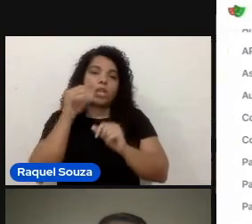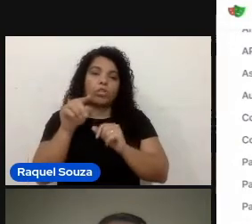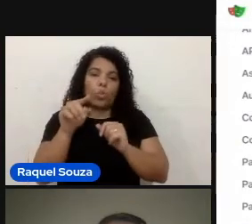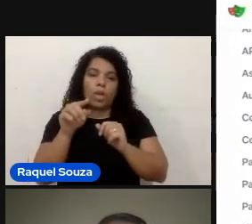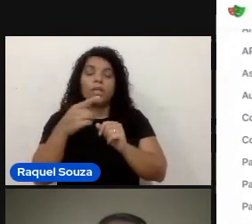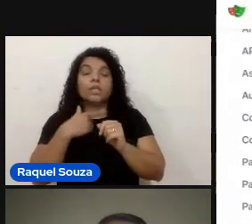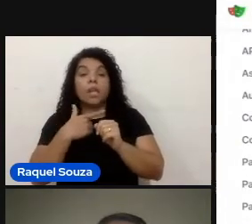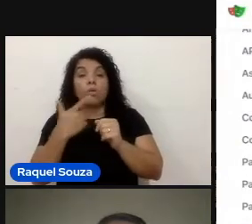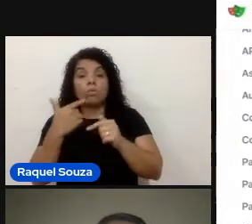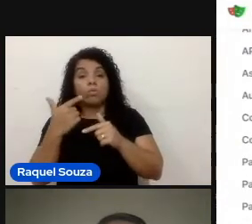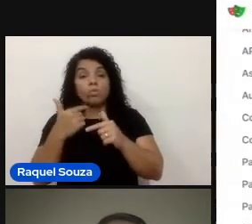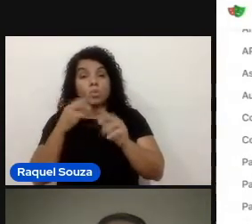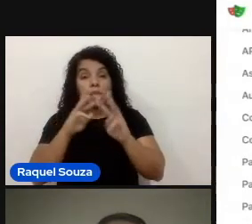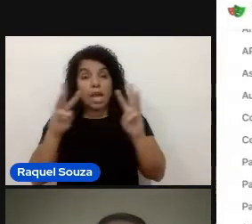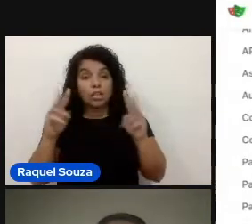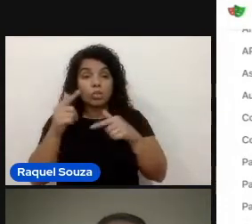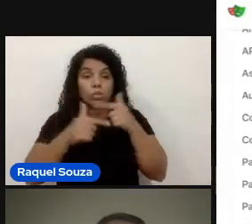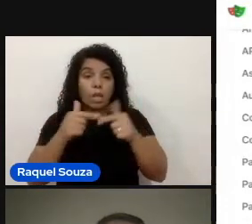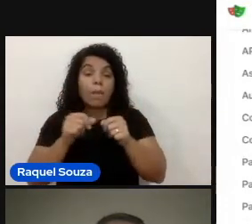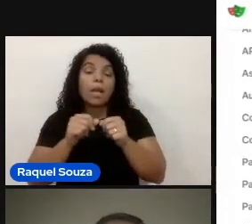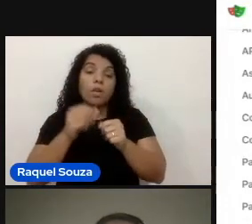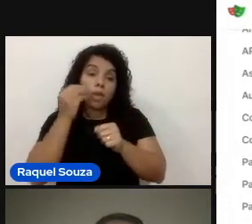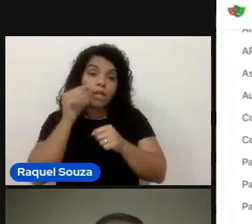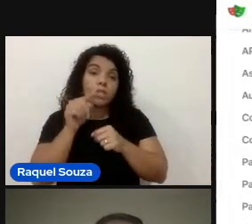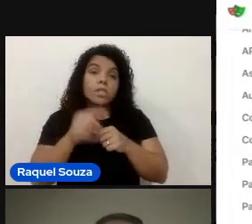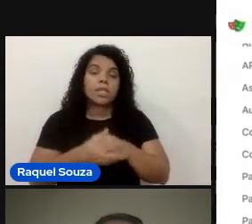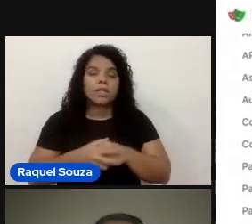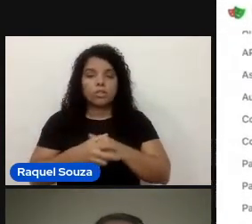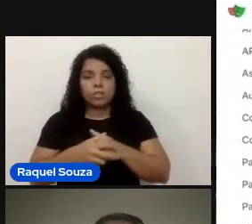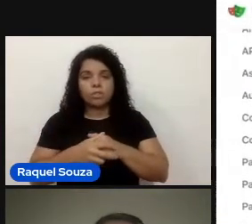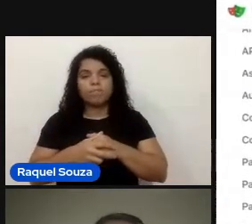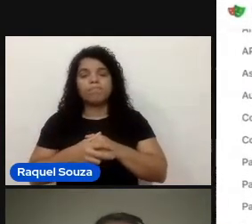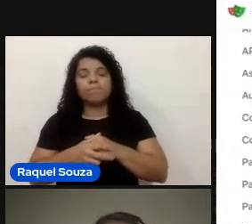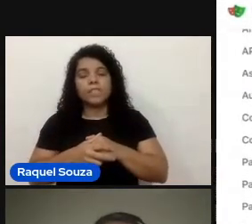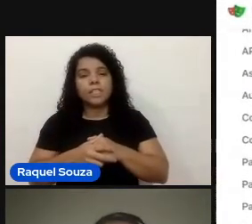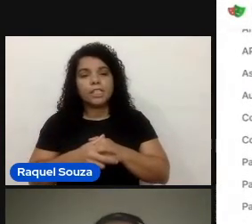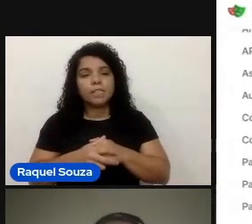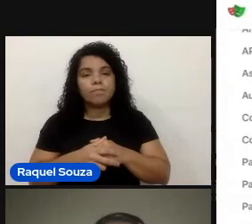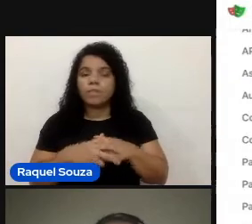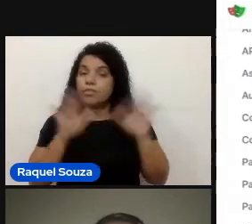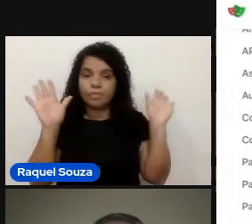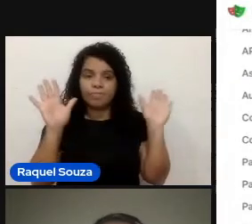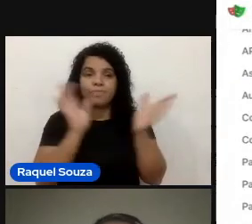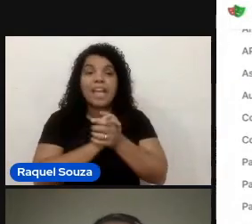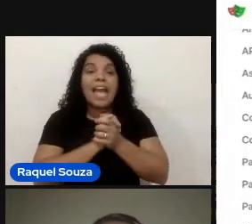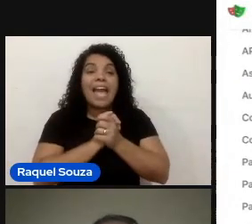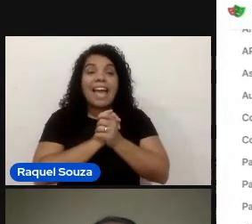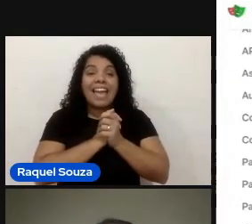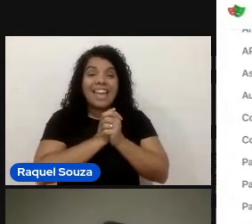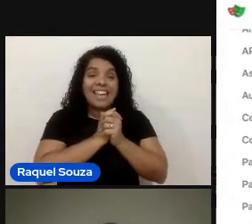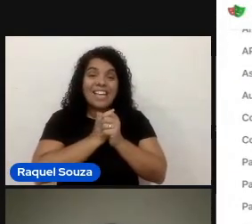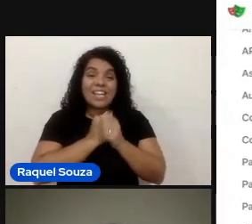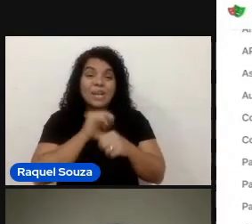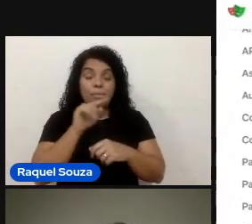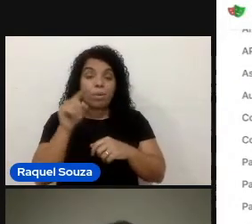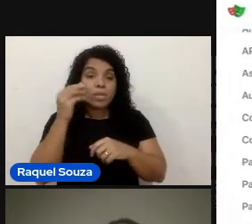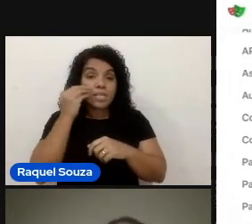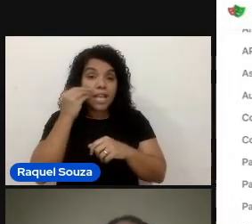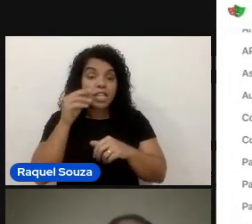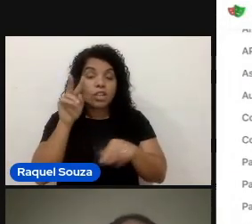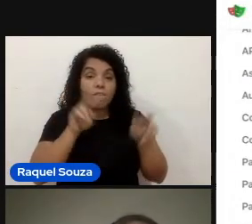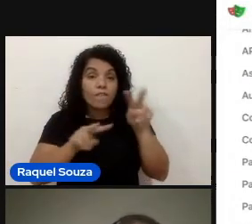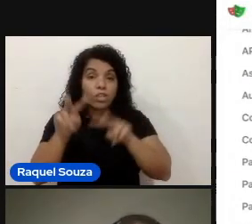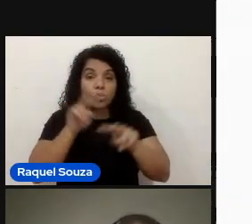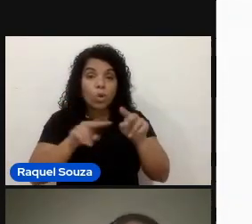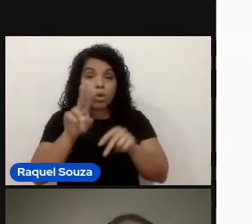então consigo testar assim. E, enfim, para os testes visuais, a gente vai usar